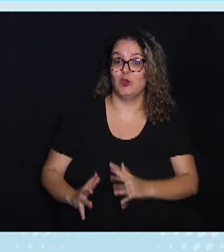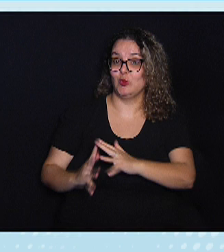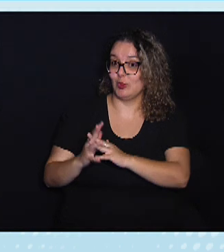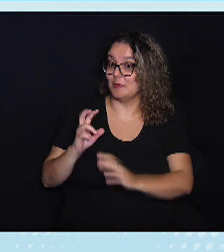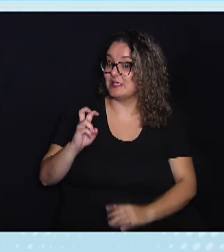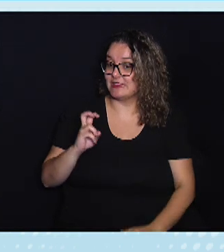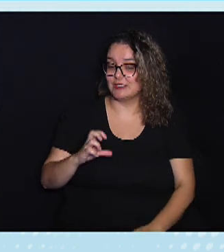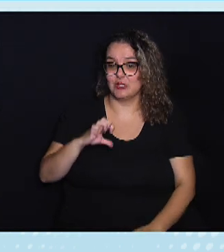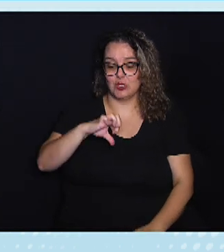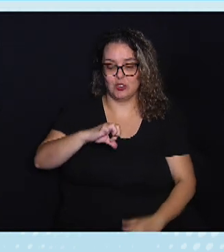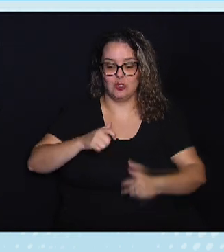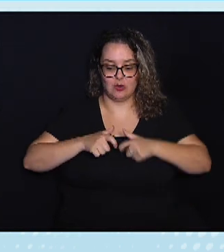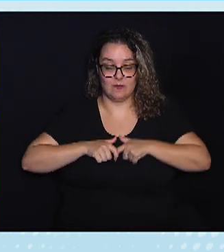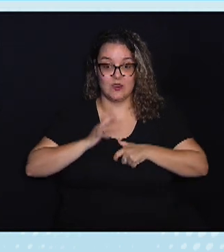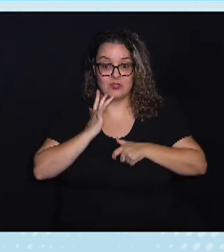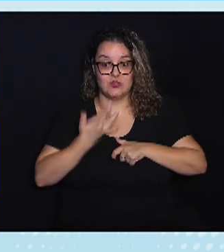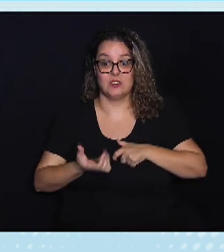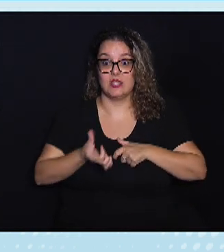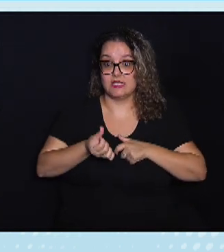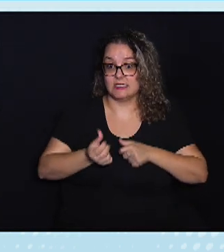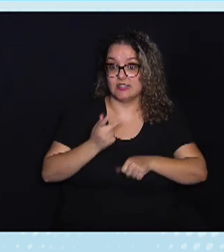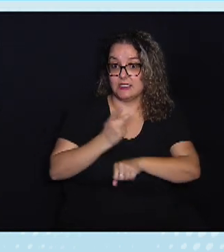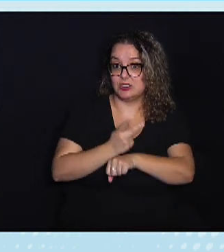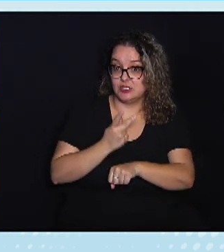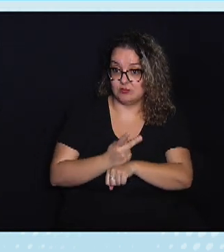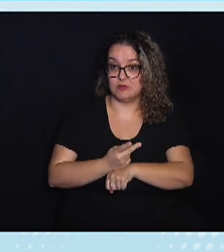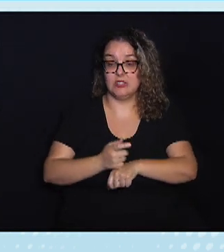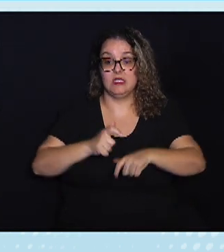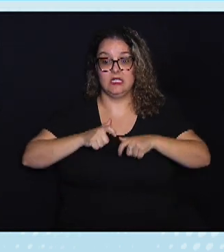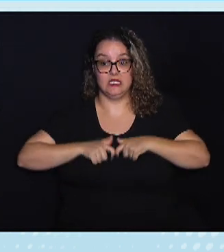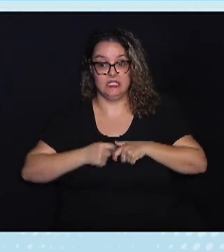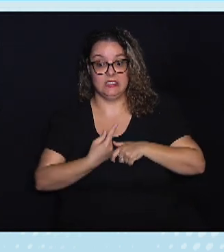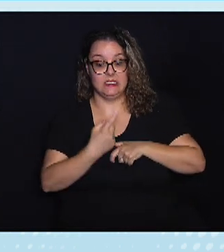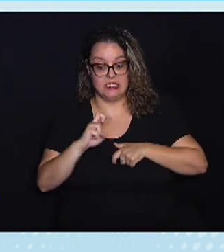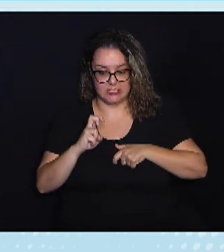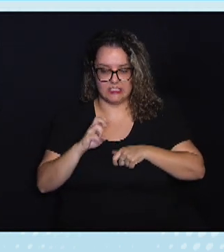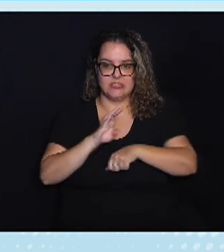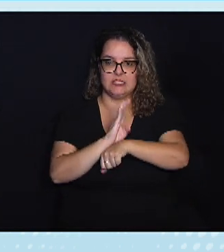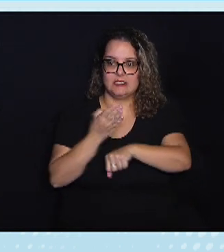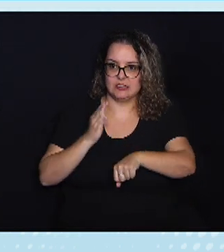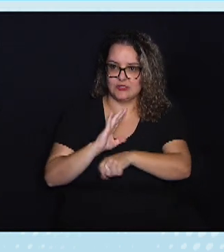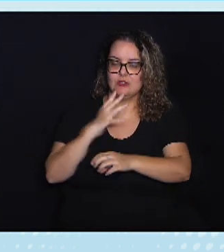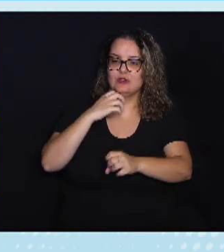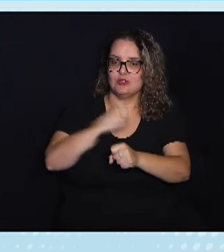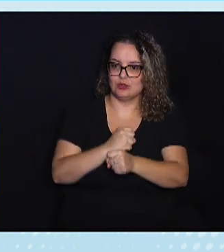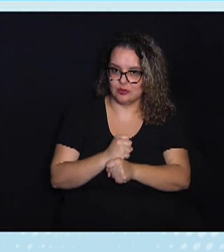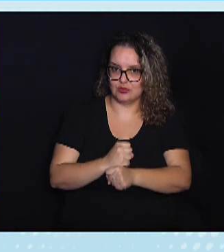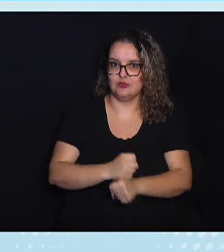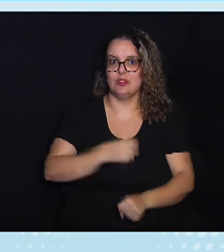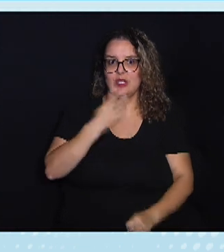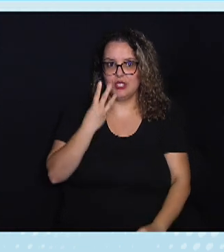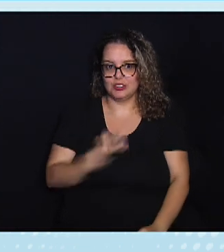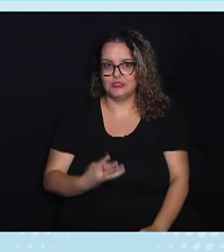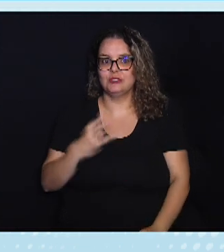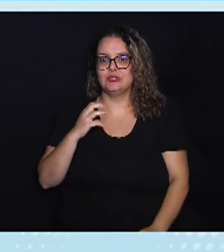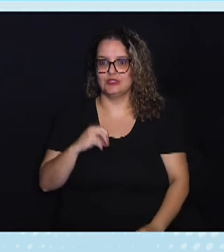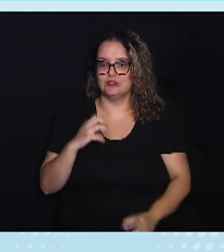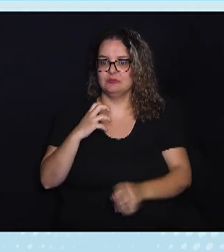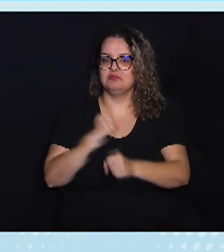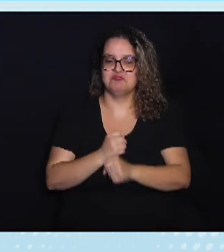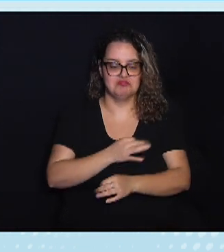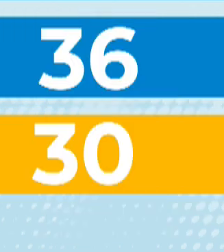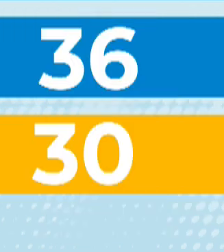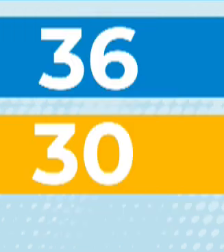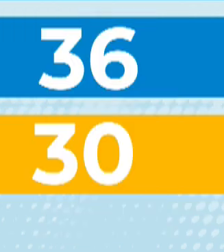9 medalhas de ouro, 6 medalhas de prata e 15 medalhas de bronze, totalizando 30. Um ótimo